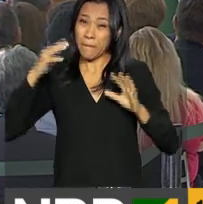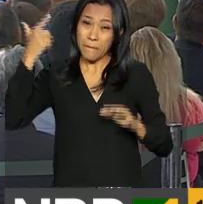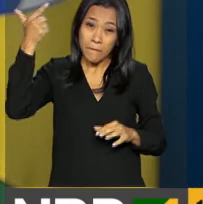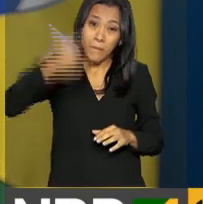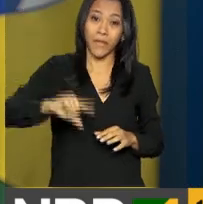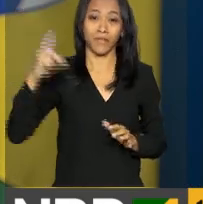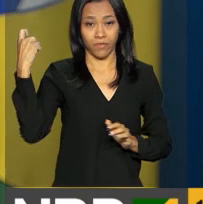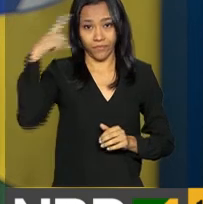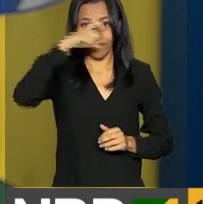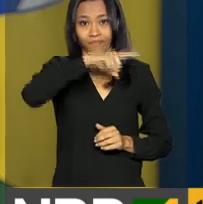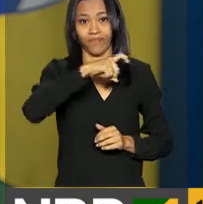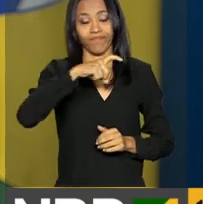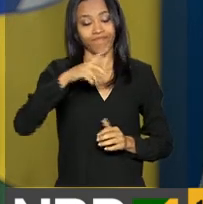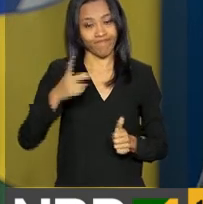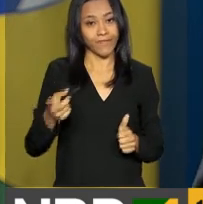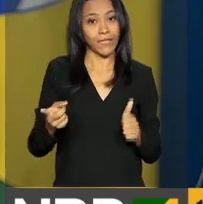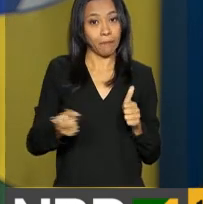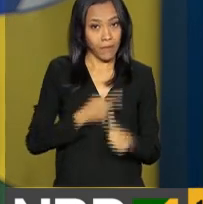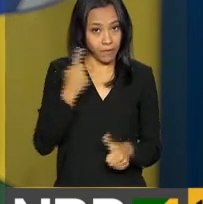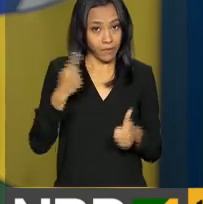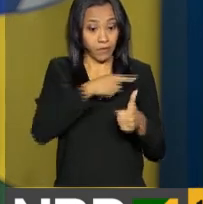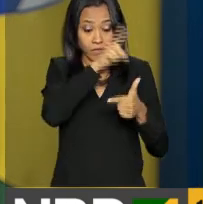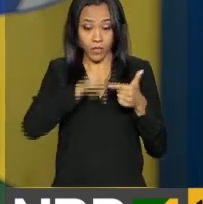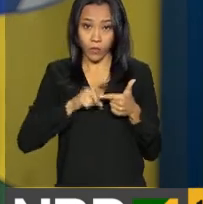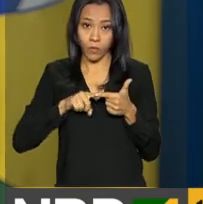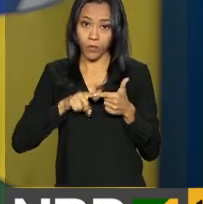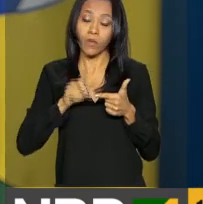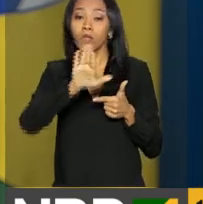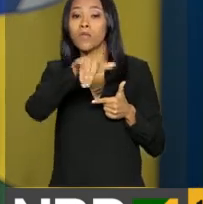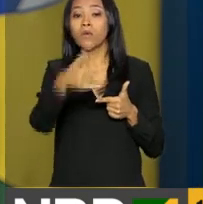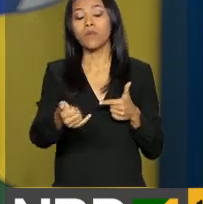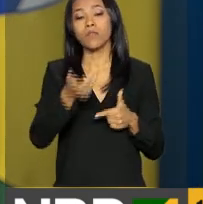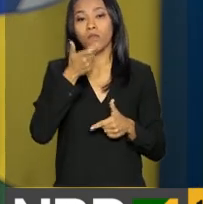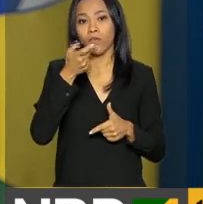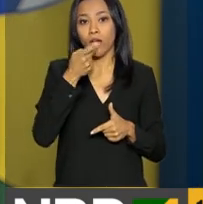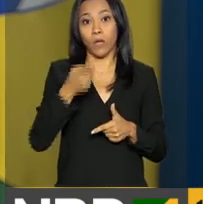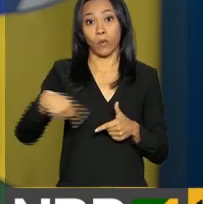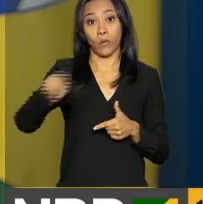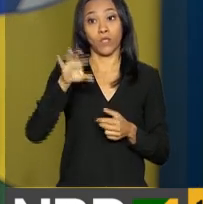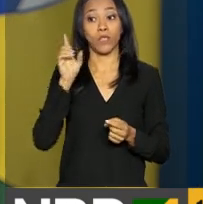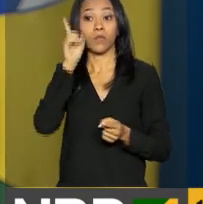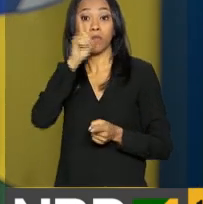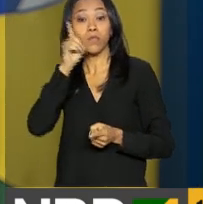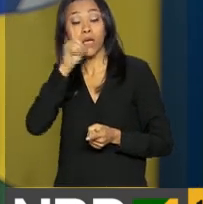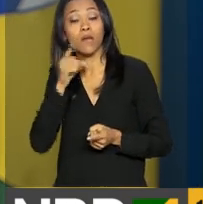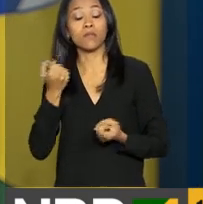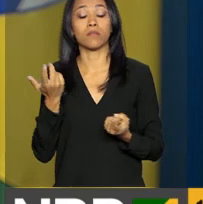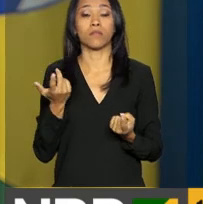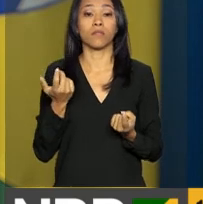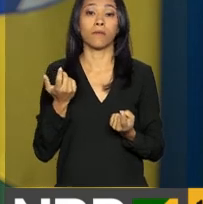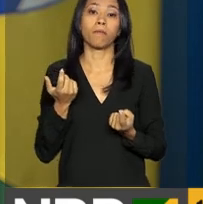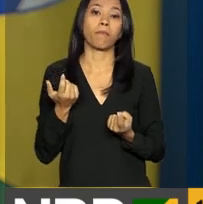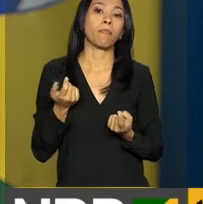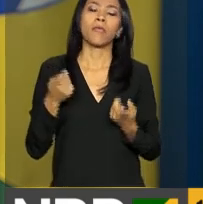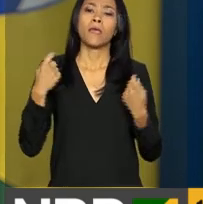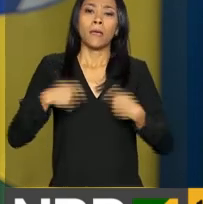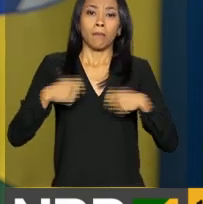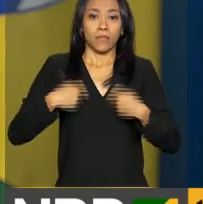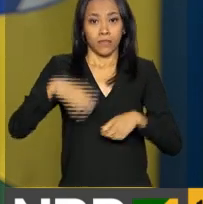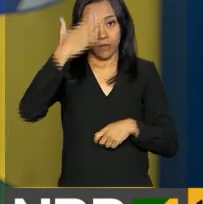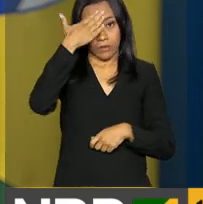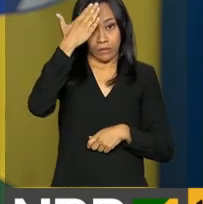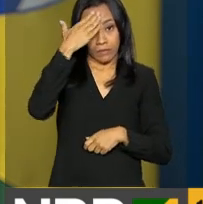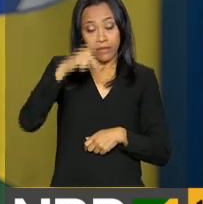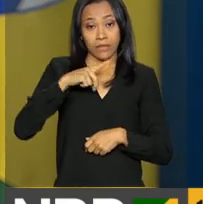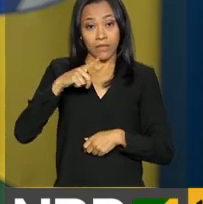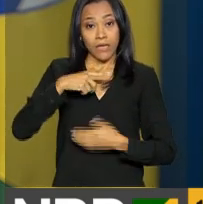radicalizada. Primeiro ponto. Segundo ponto. Quando eu digo que os deputados precisam saber que têm o